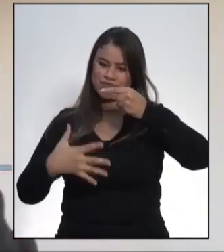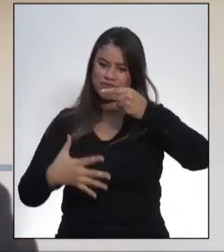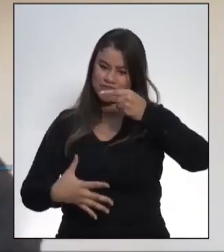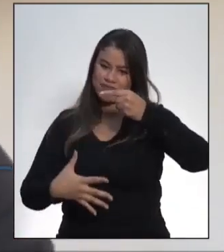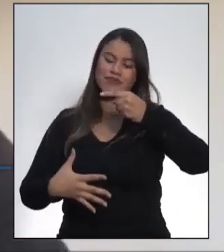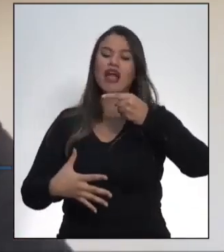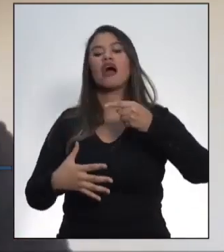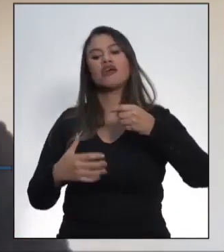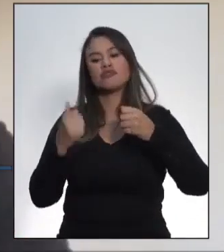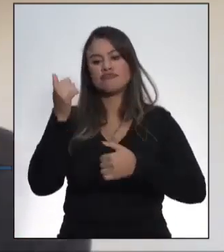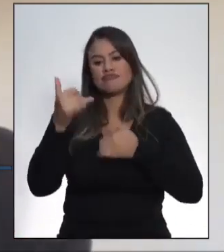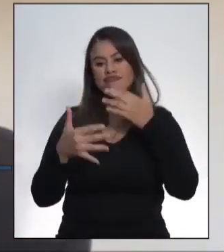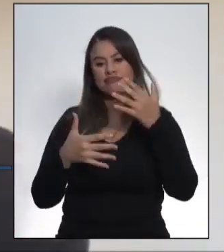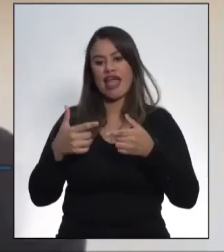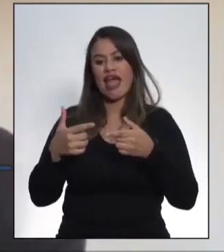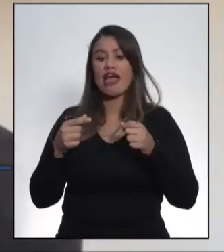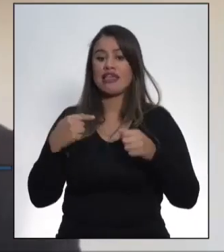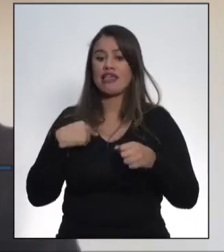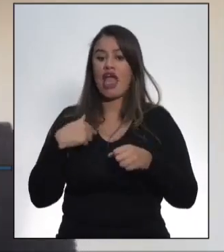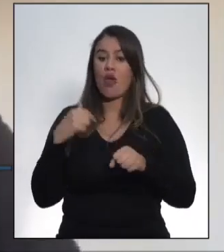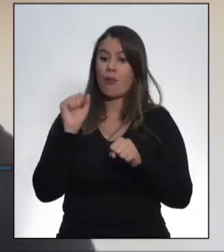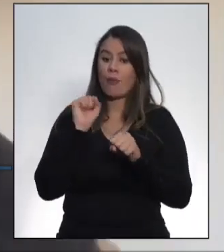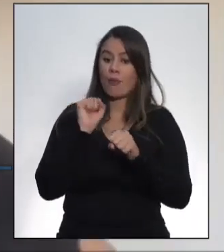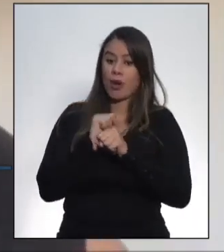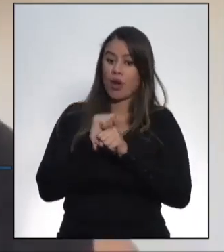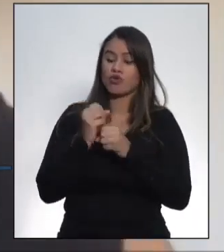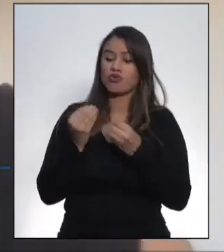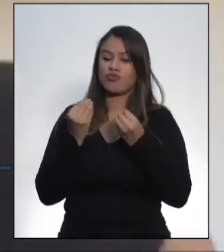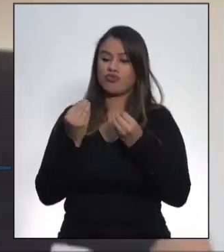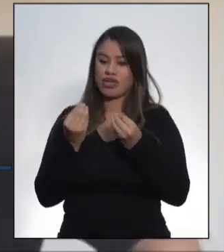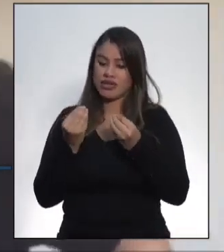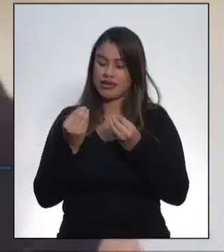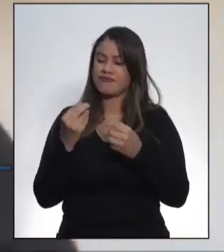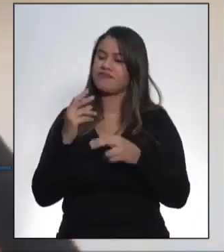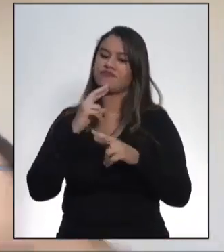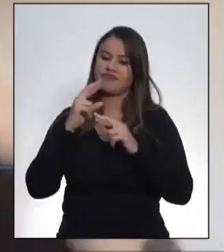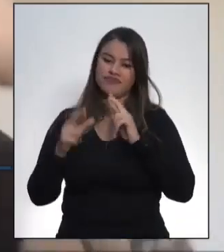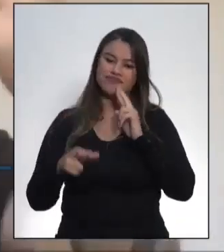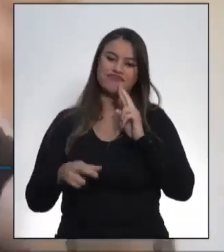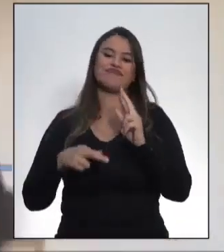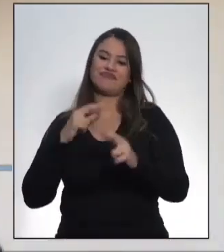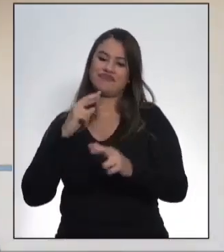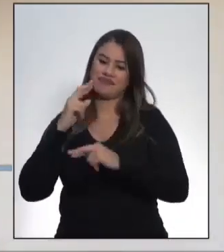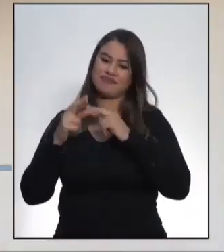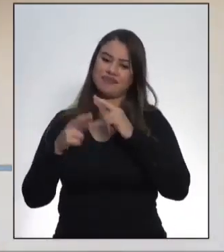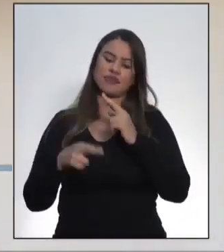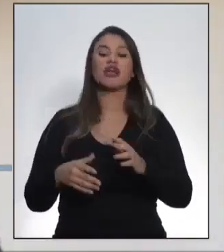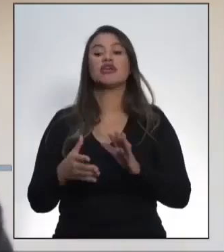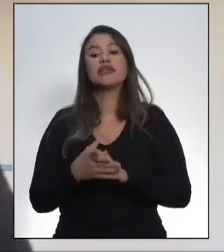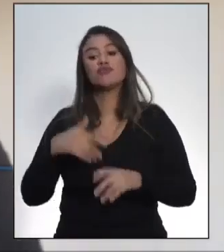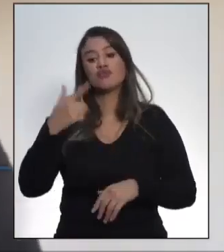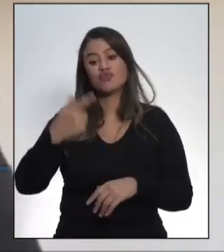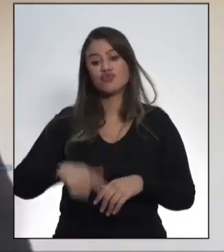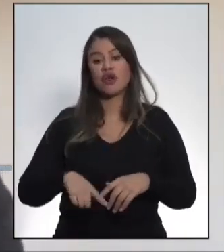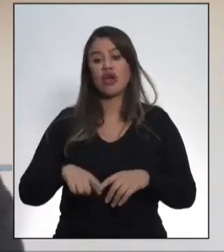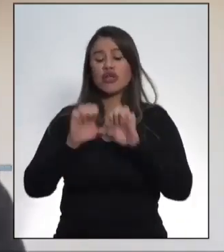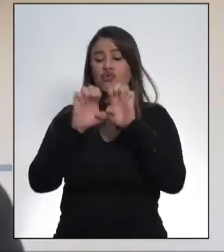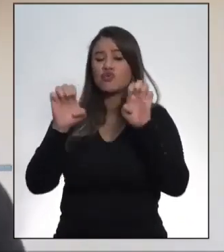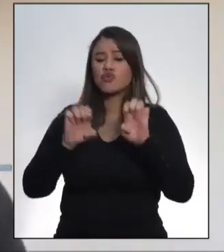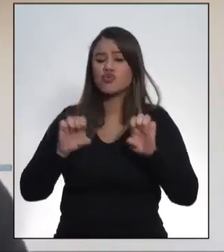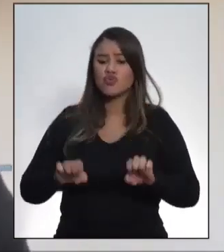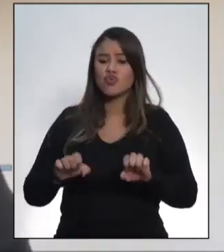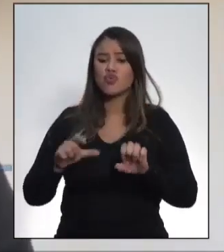pause aqui para responder perguntas. Então, qual é a nossa estrutura da jornada empreendedora e de